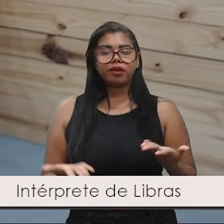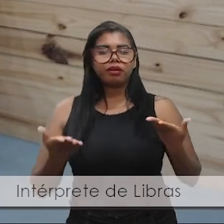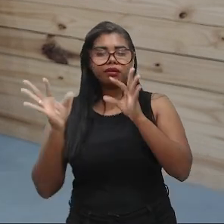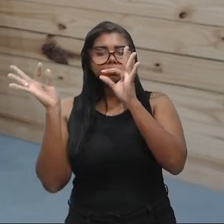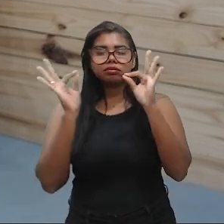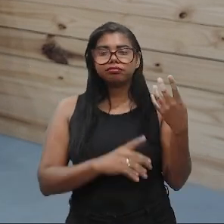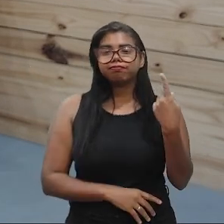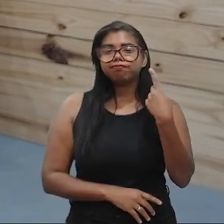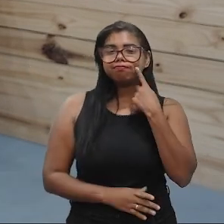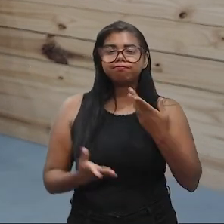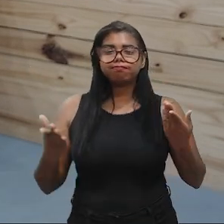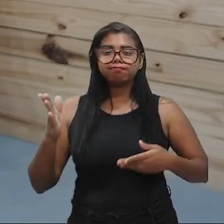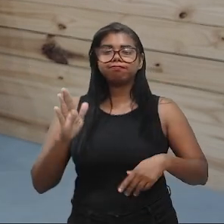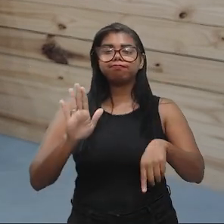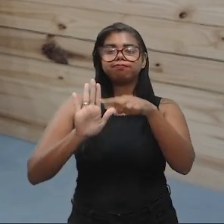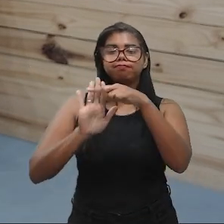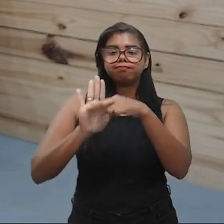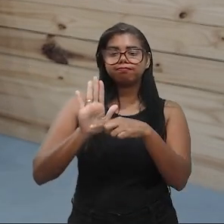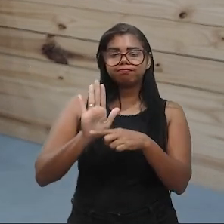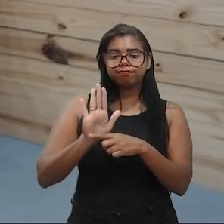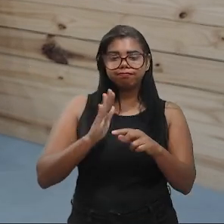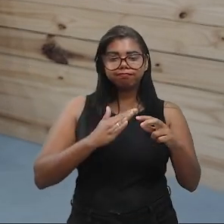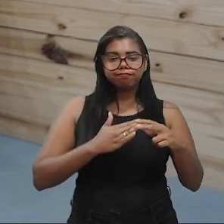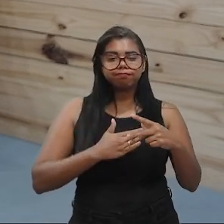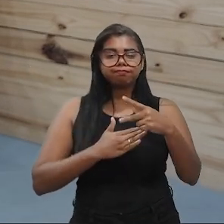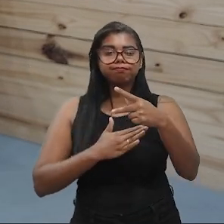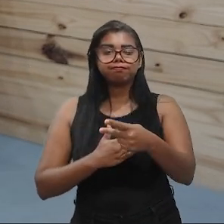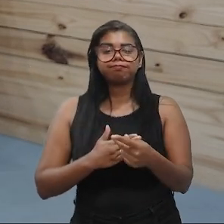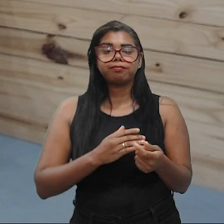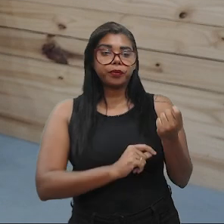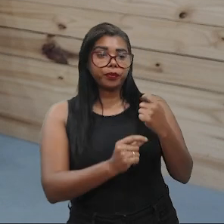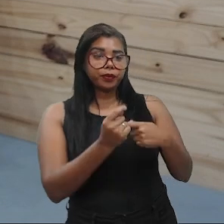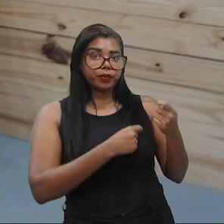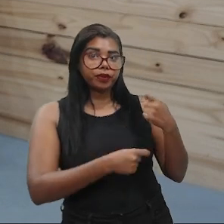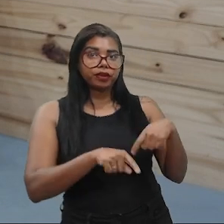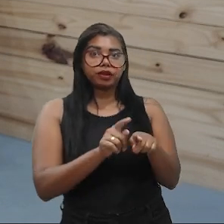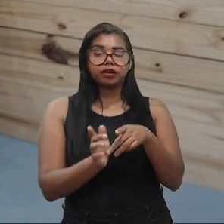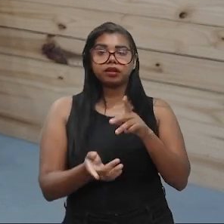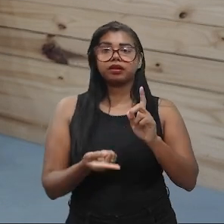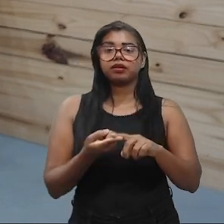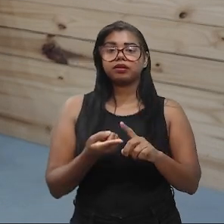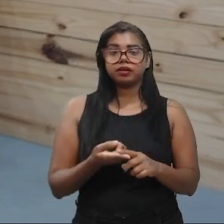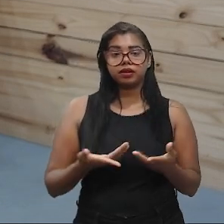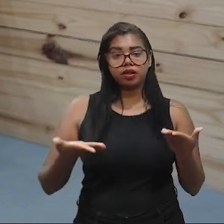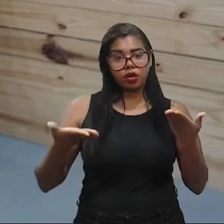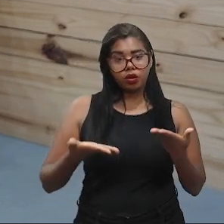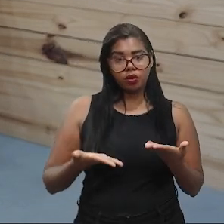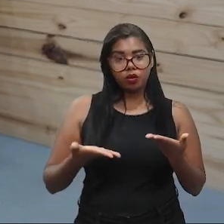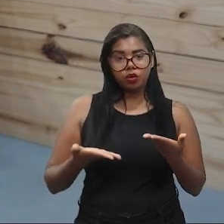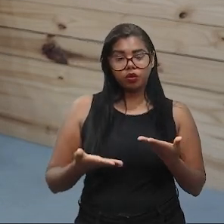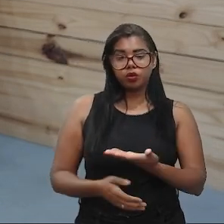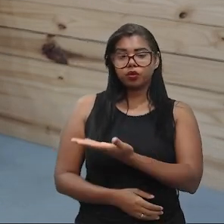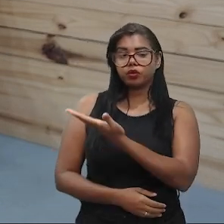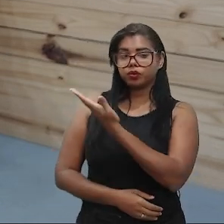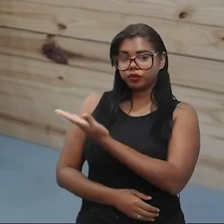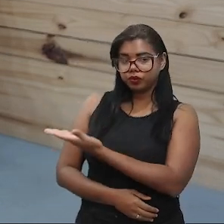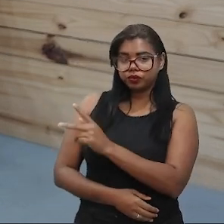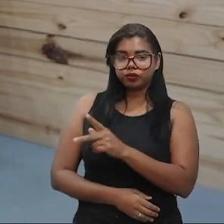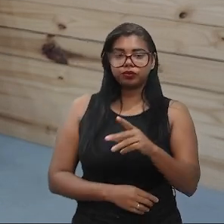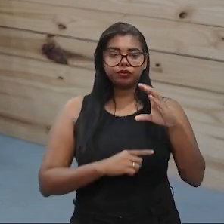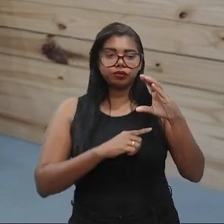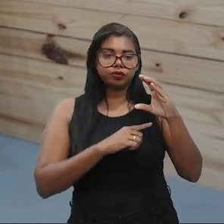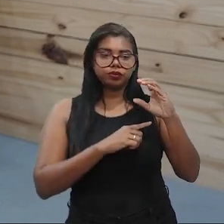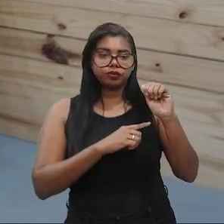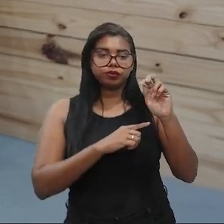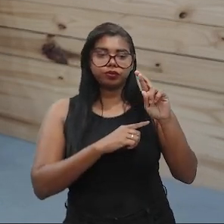nessa unidade sobre planejar sua carreira na área de administração. Eu trouxe hoje o convidado, que é o professor Carlos